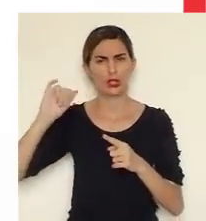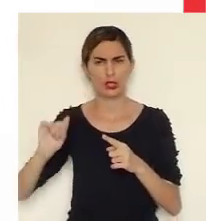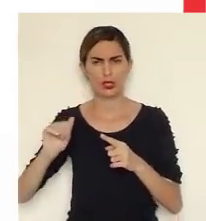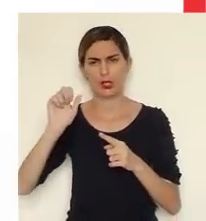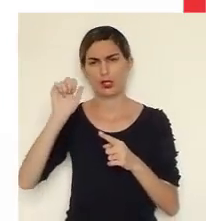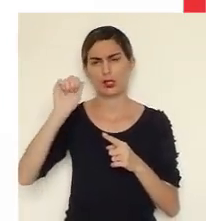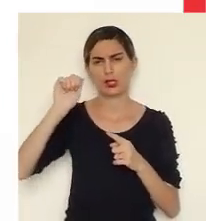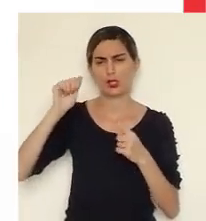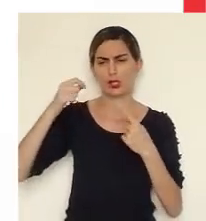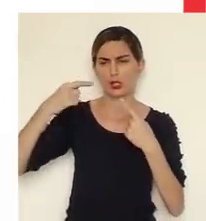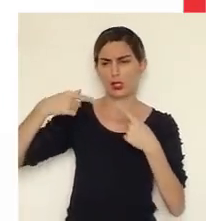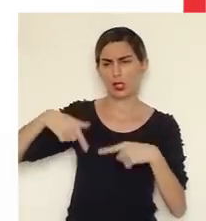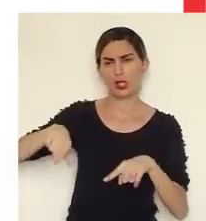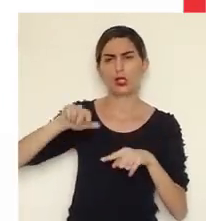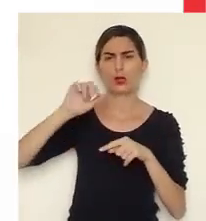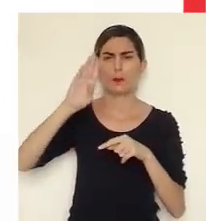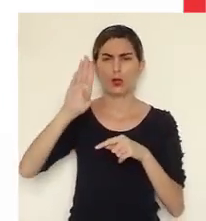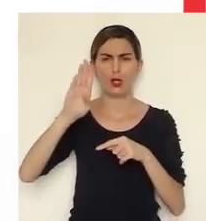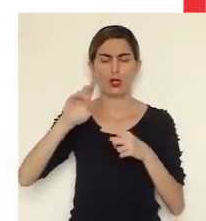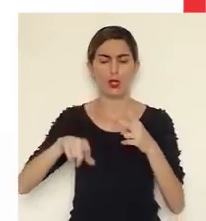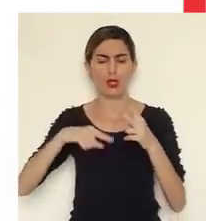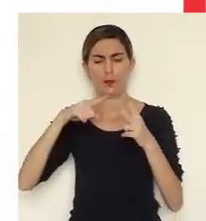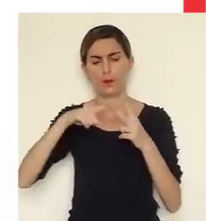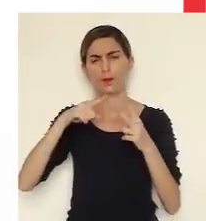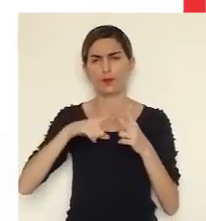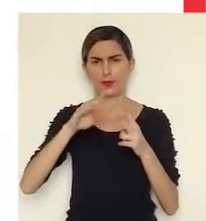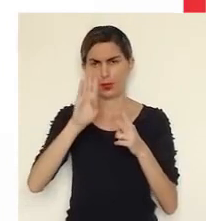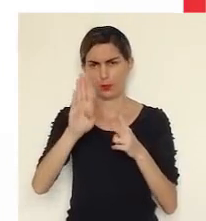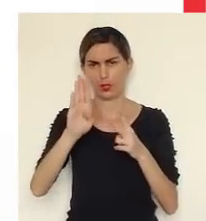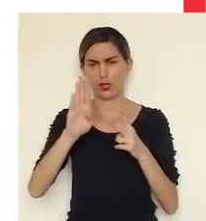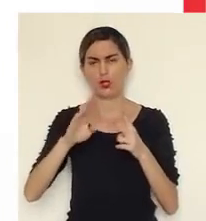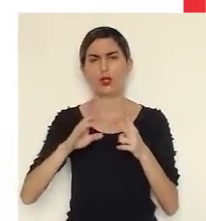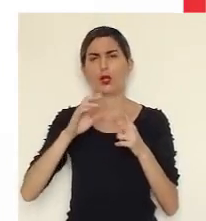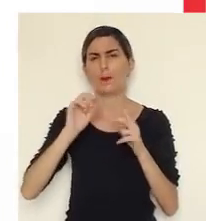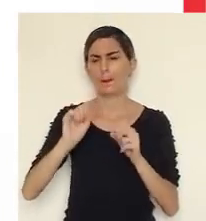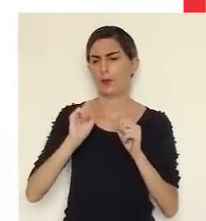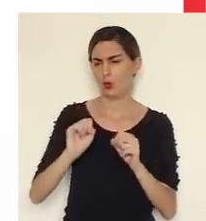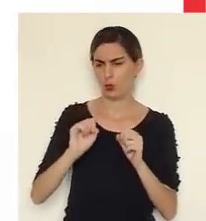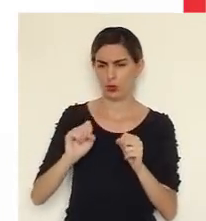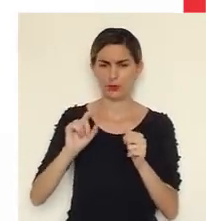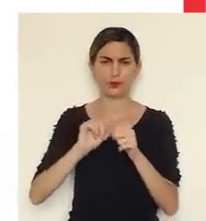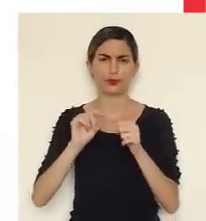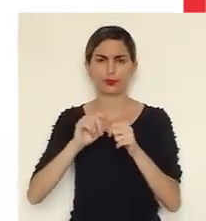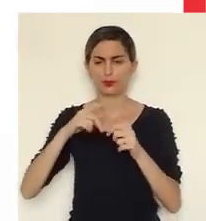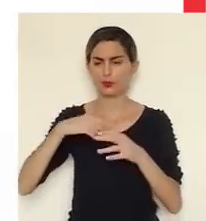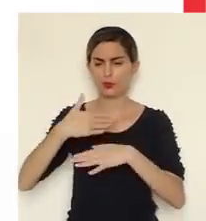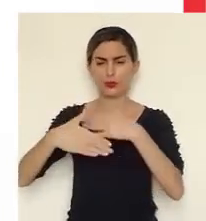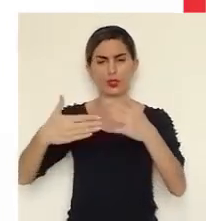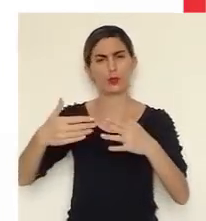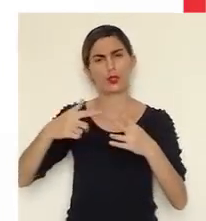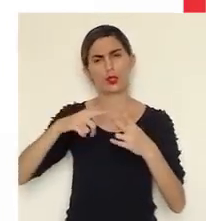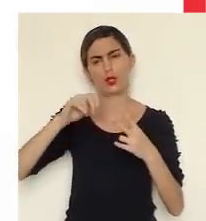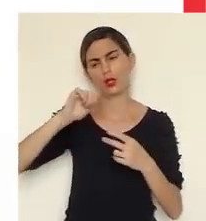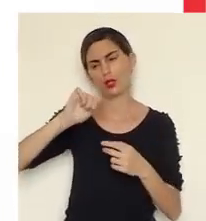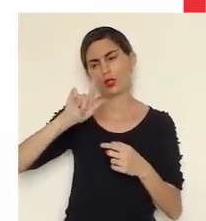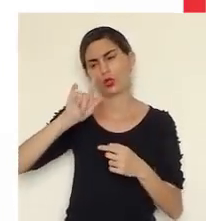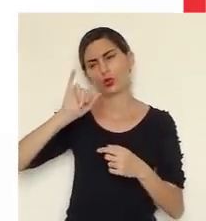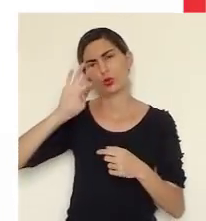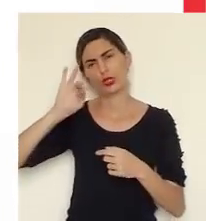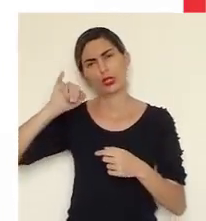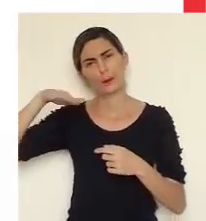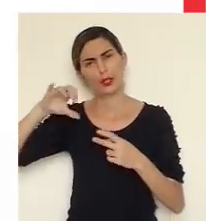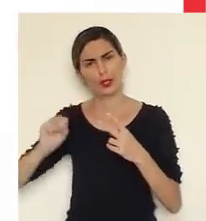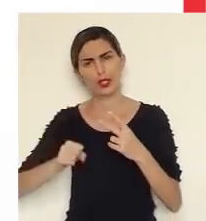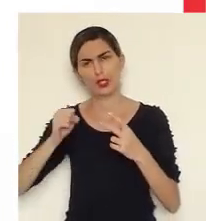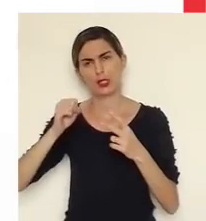aglutininas anti-B. E um indivíduo com hemácias do tipo B poderá produzir